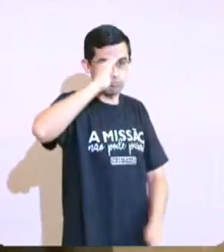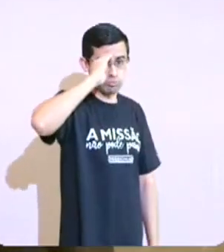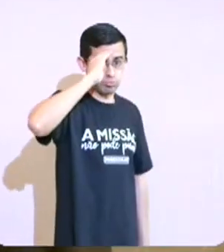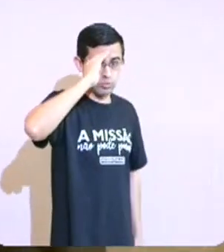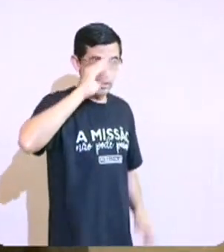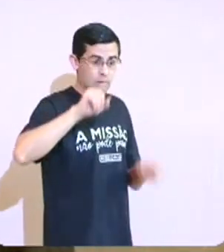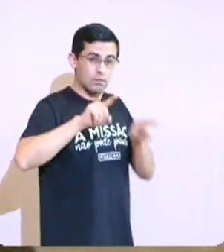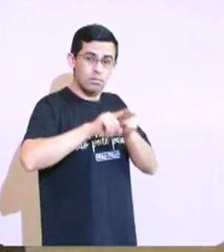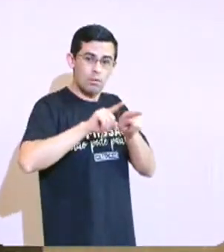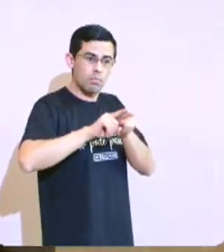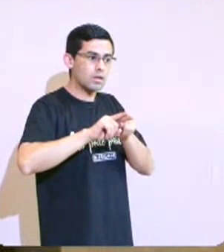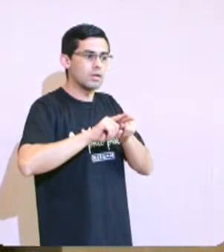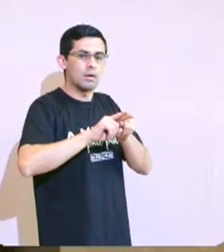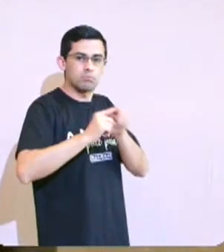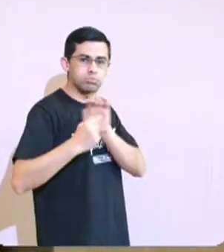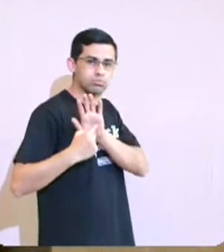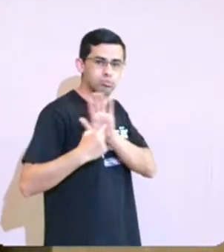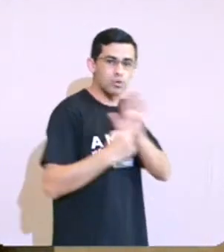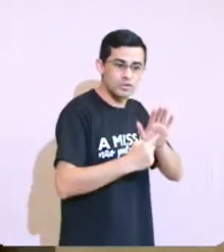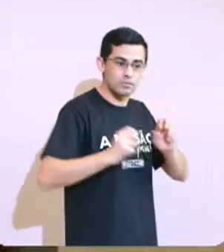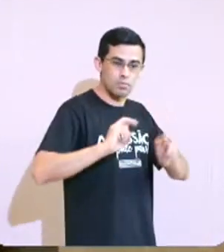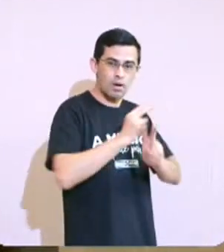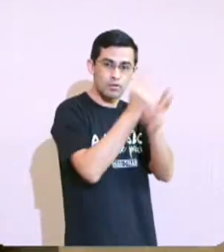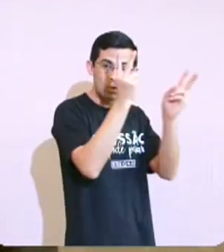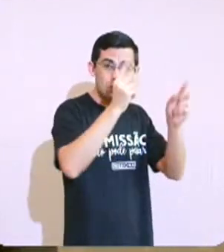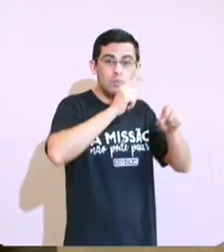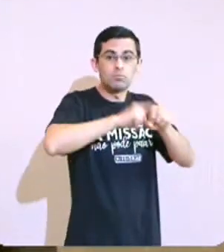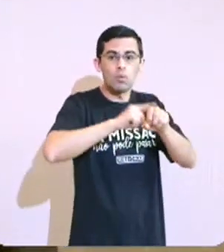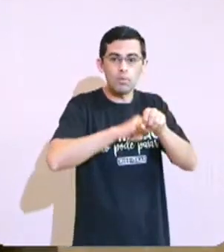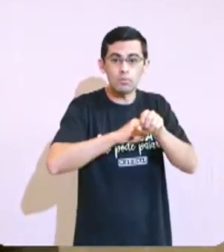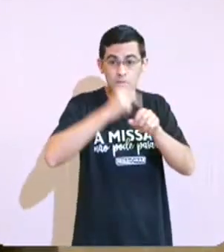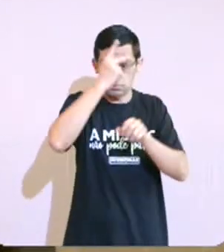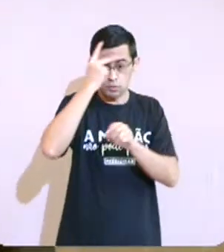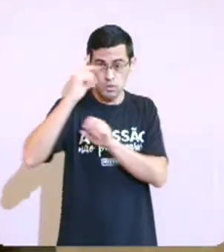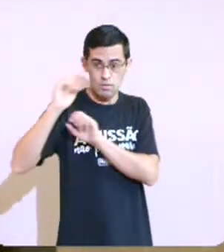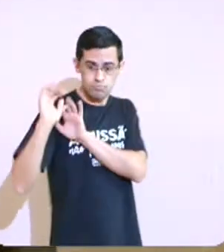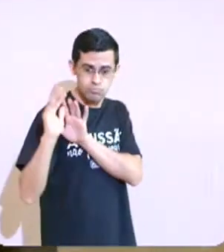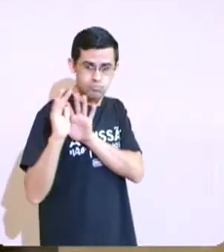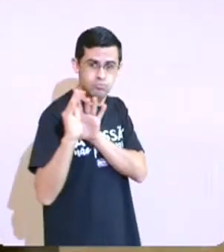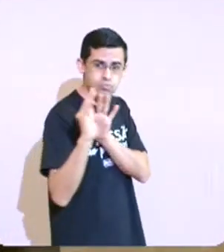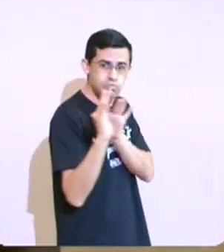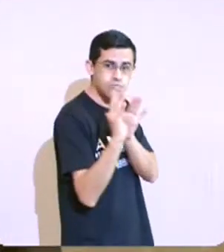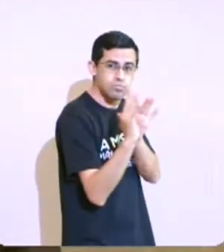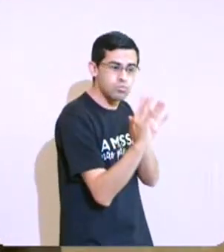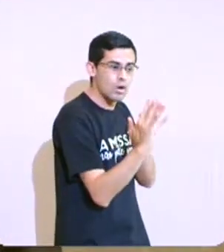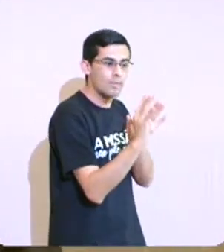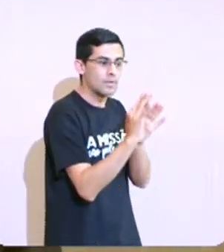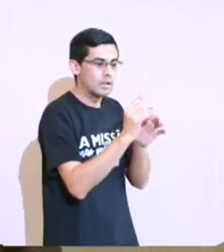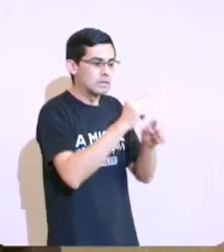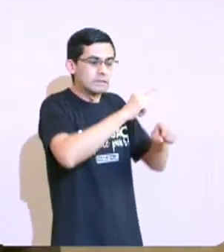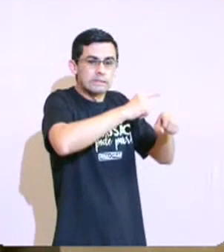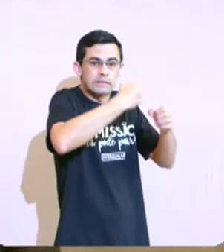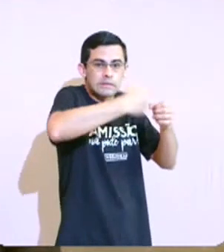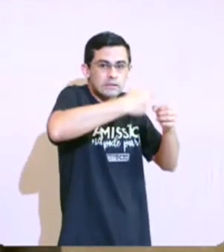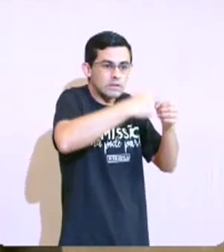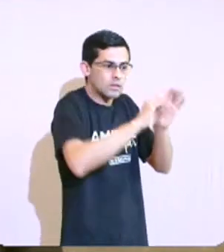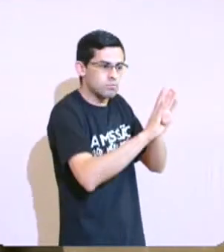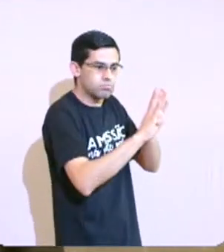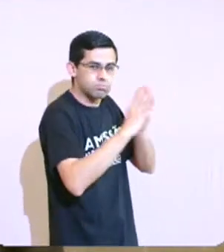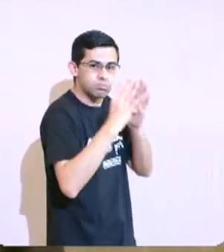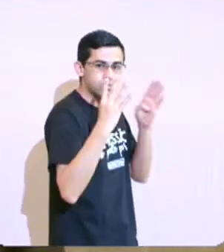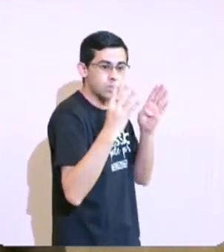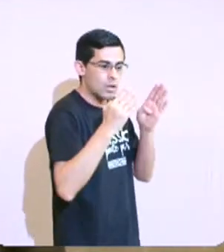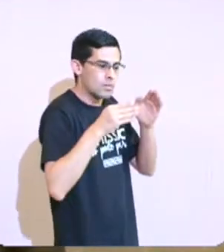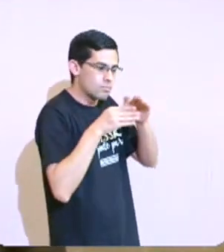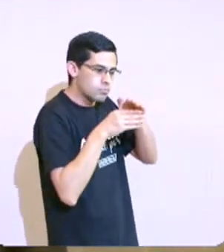do espólio de guerra. E quando o conquistador chegava na entrada na Via Ápia, passando